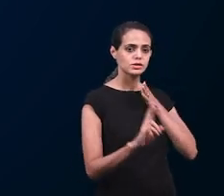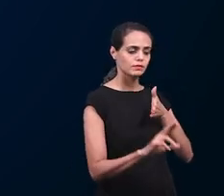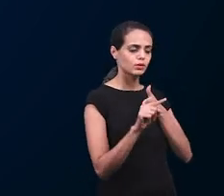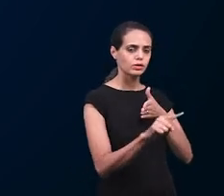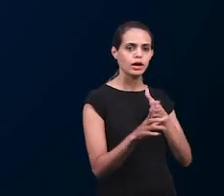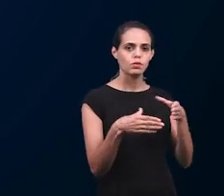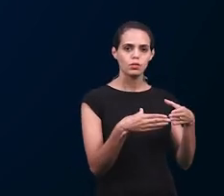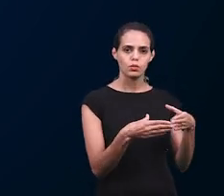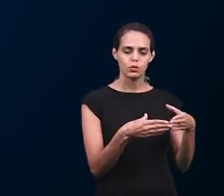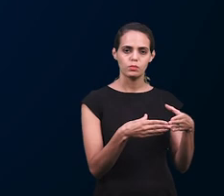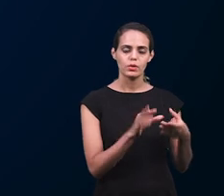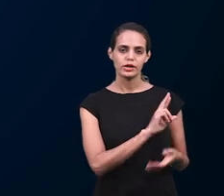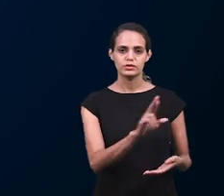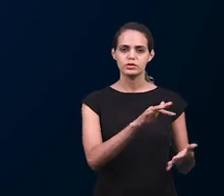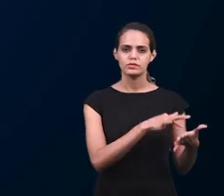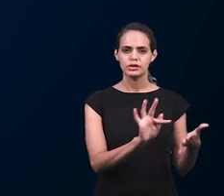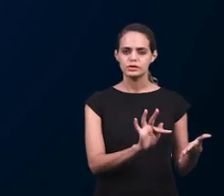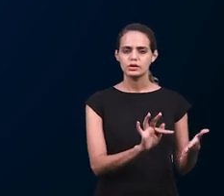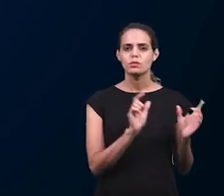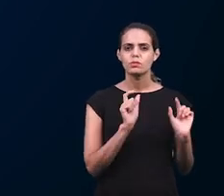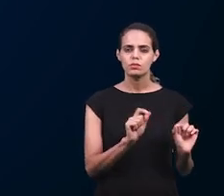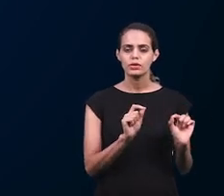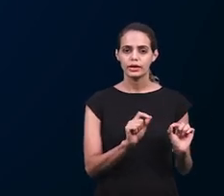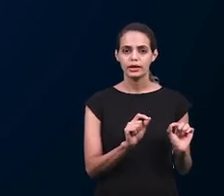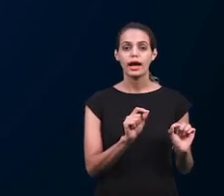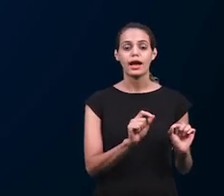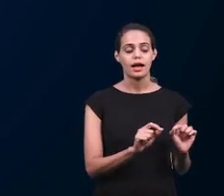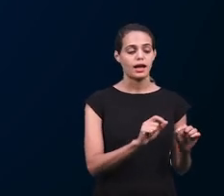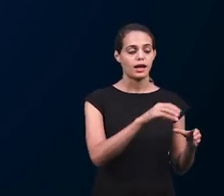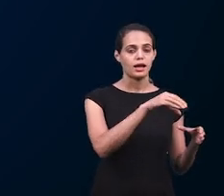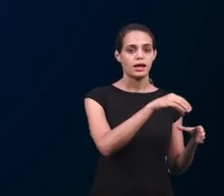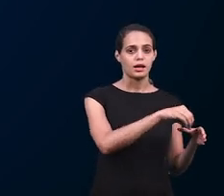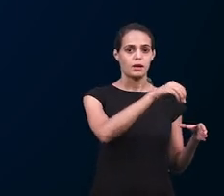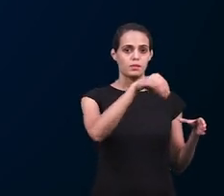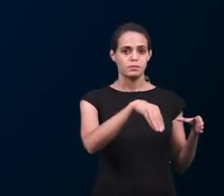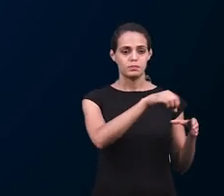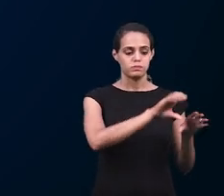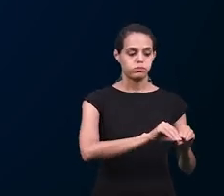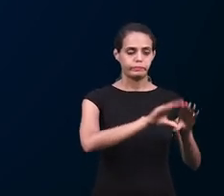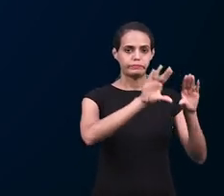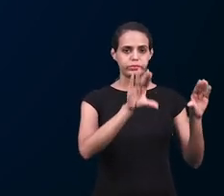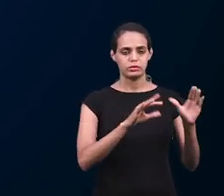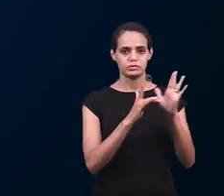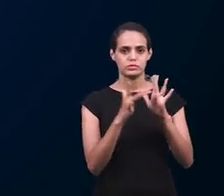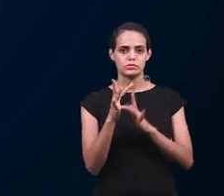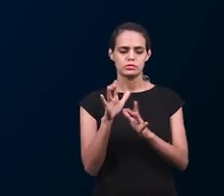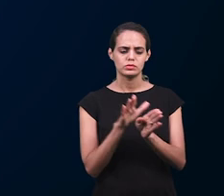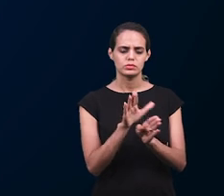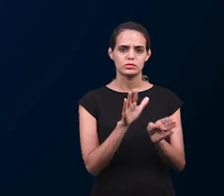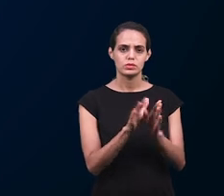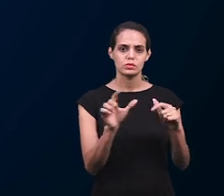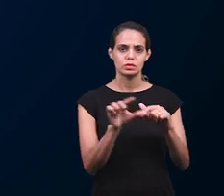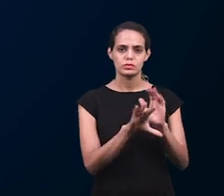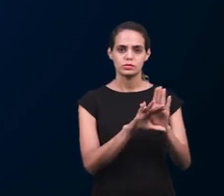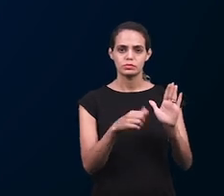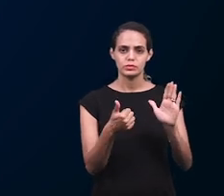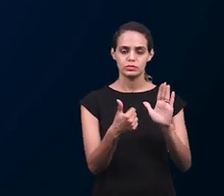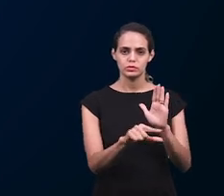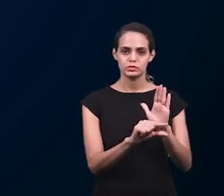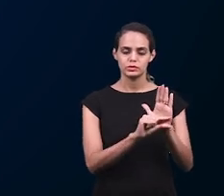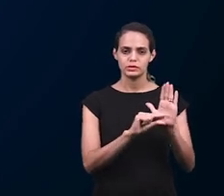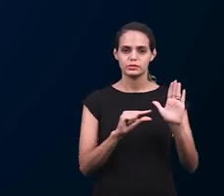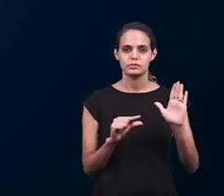aos religiosos fariseus e fala sobre o fermento, qual foi a recomendação de Jesus, conforme o texto de